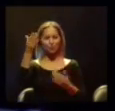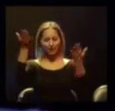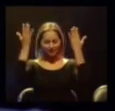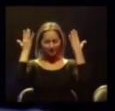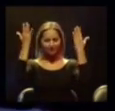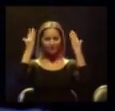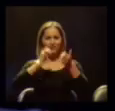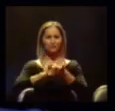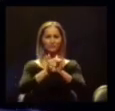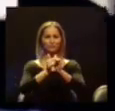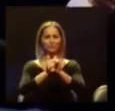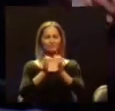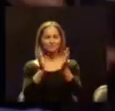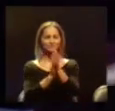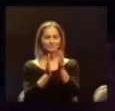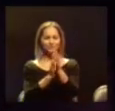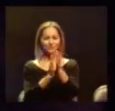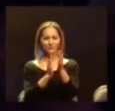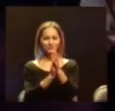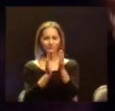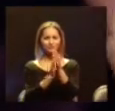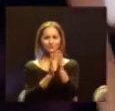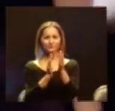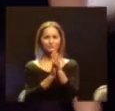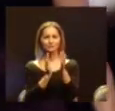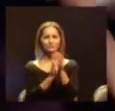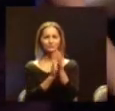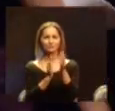desporto. Obrigada a todos.